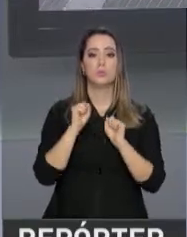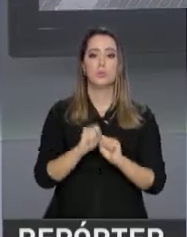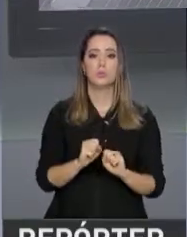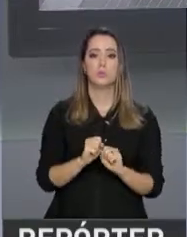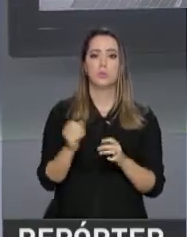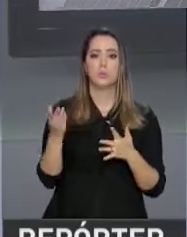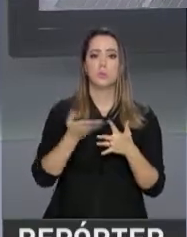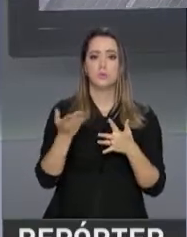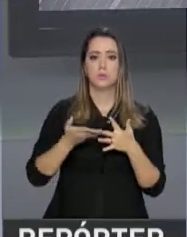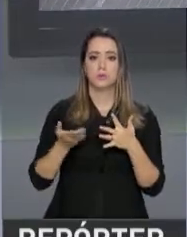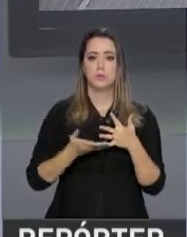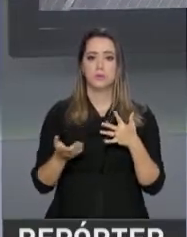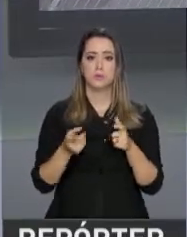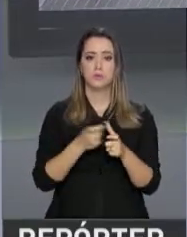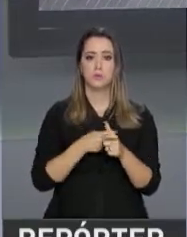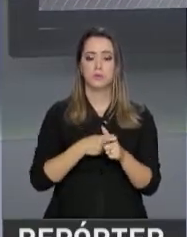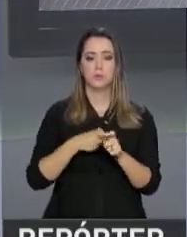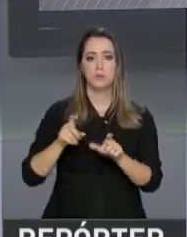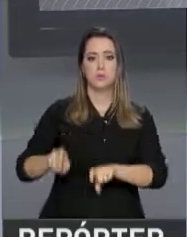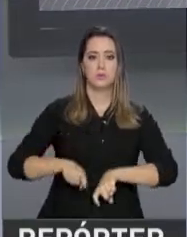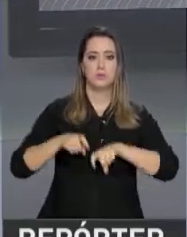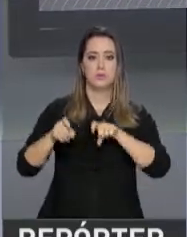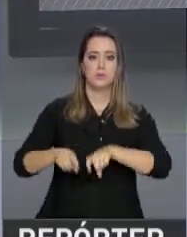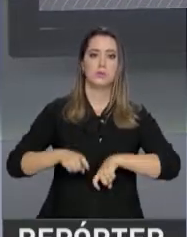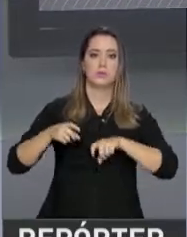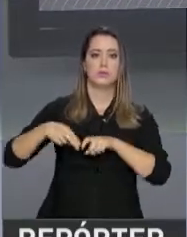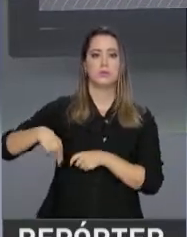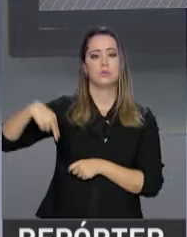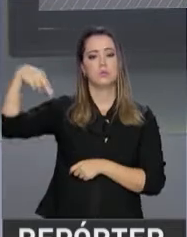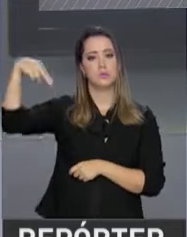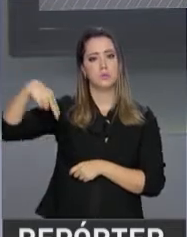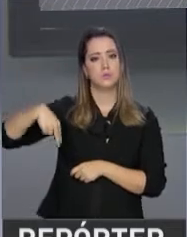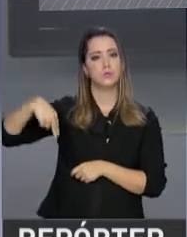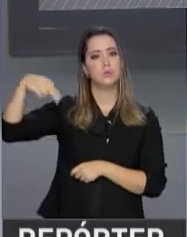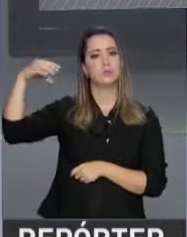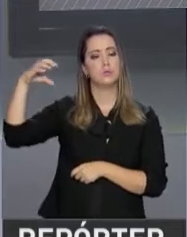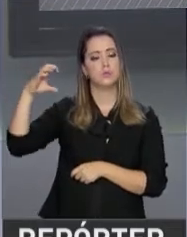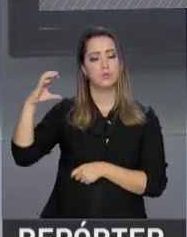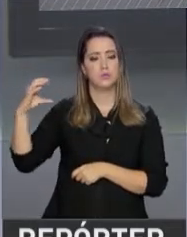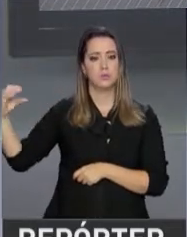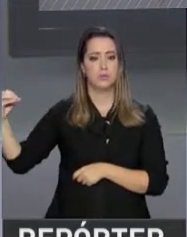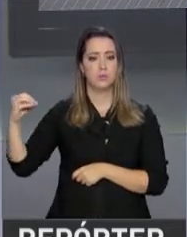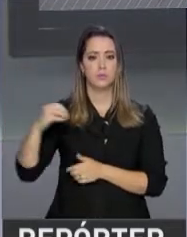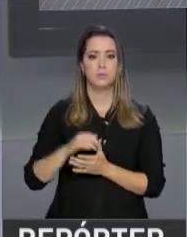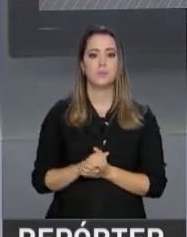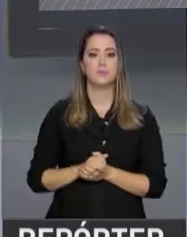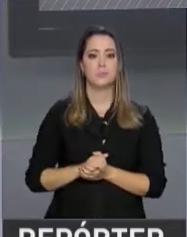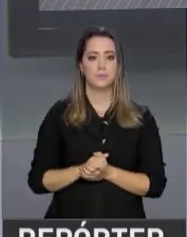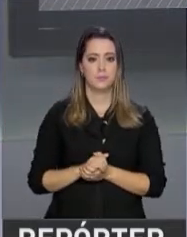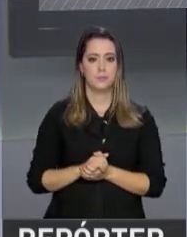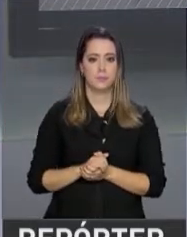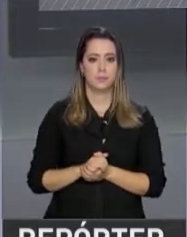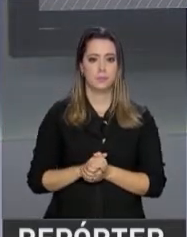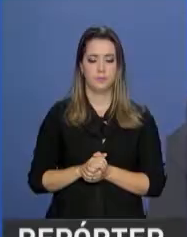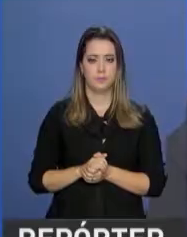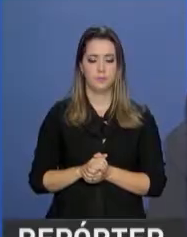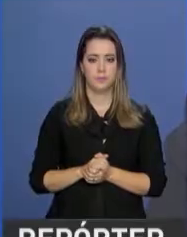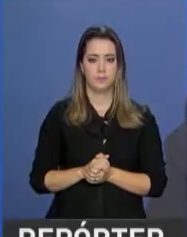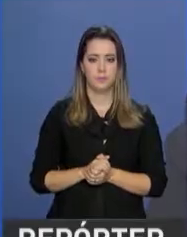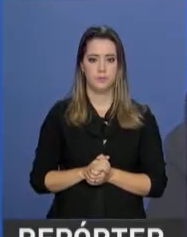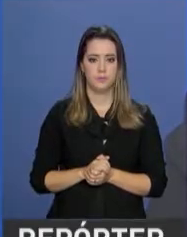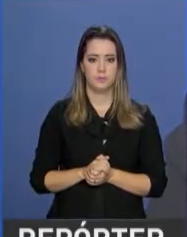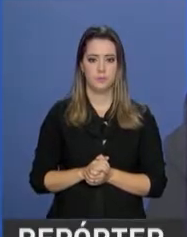possibilidade da renegociação de dívidas para os agricultores das regiões norte nordeste e centro oeste